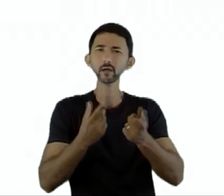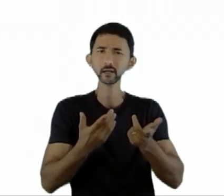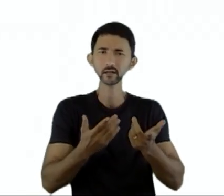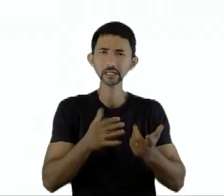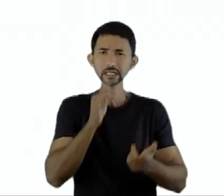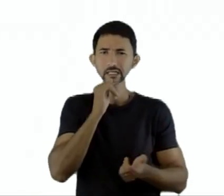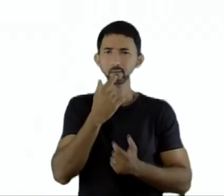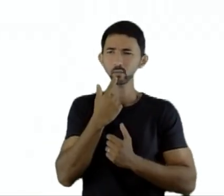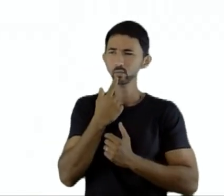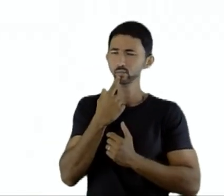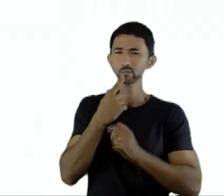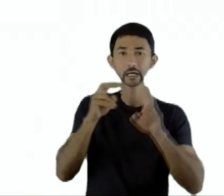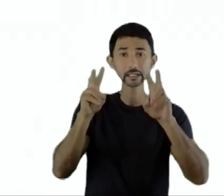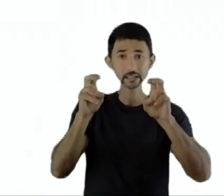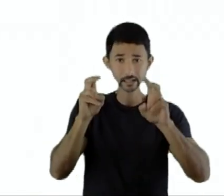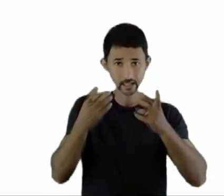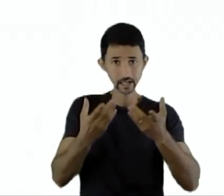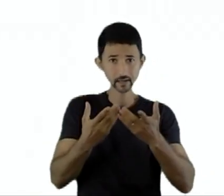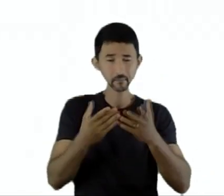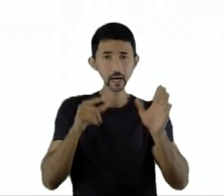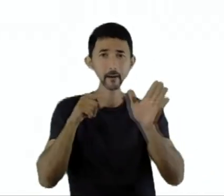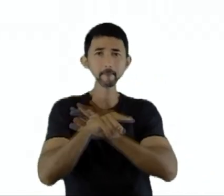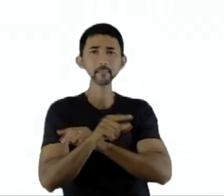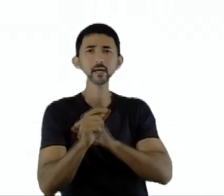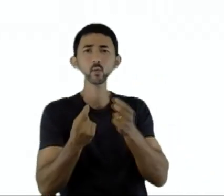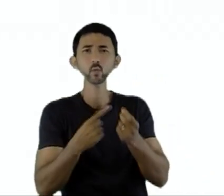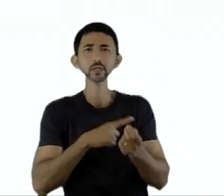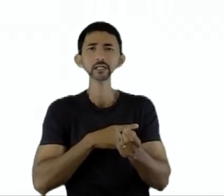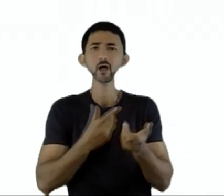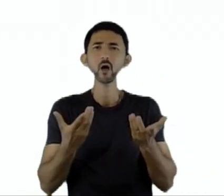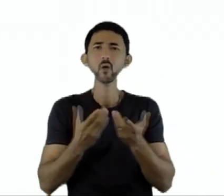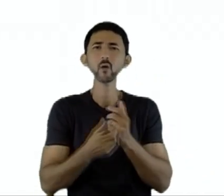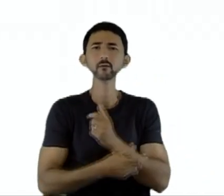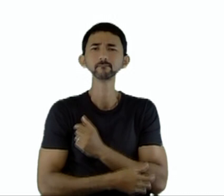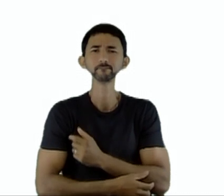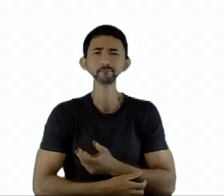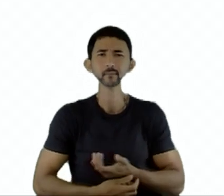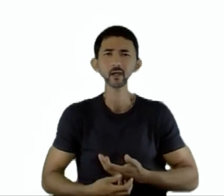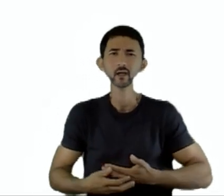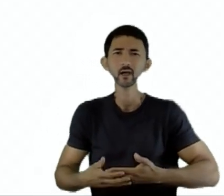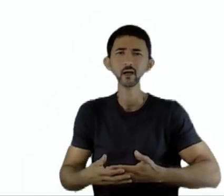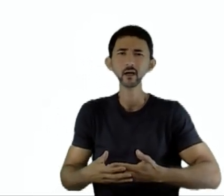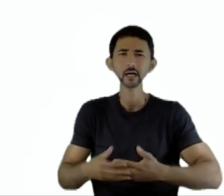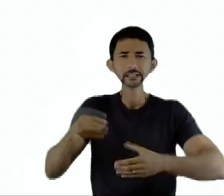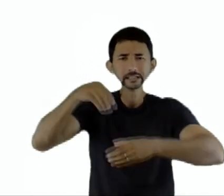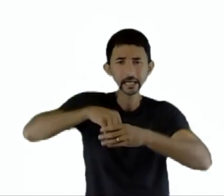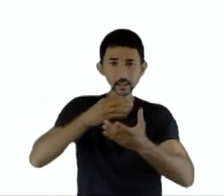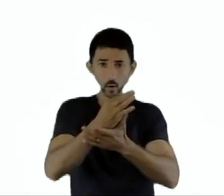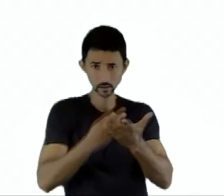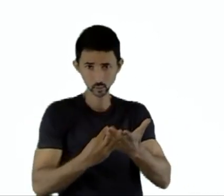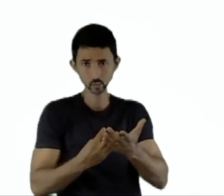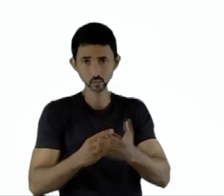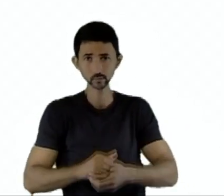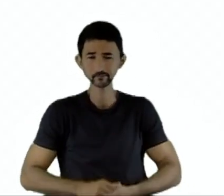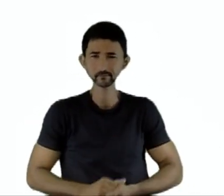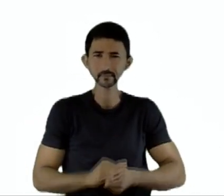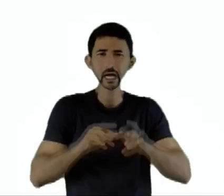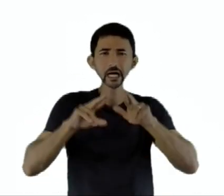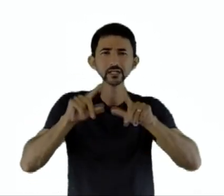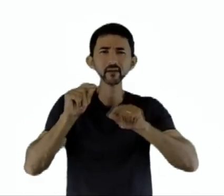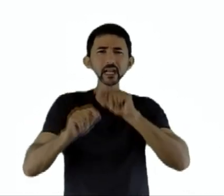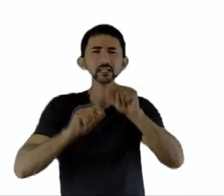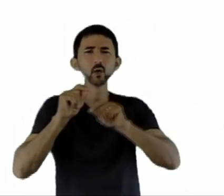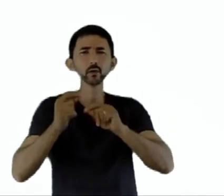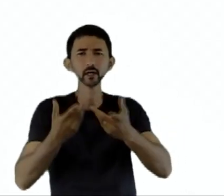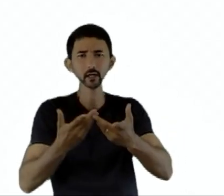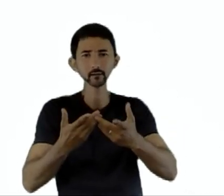o tema, que é a pergunta que você tem agora, ele está dentro do assunto. Então, a